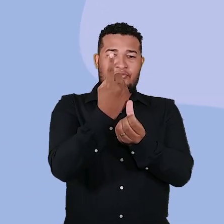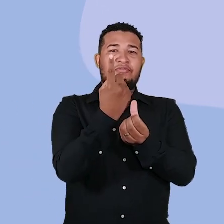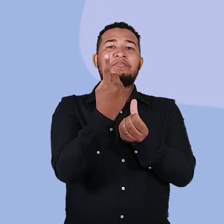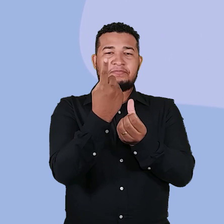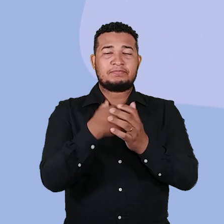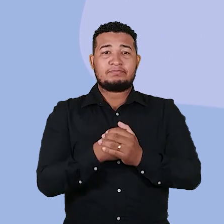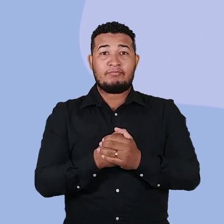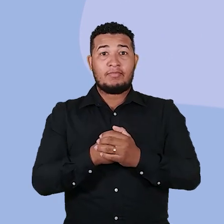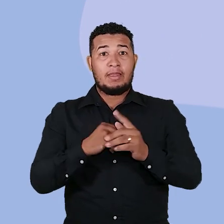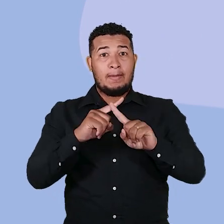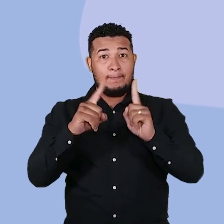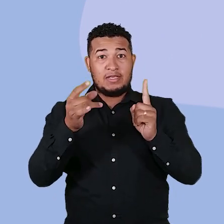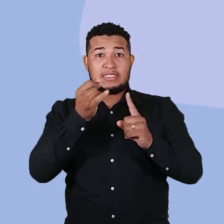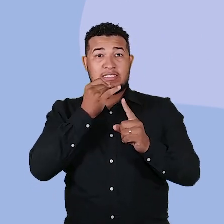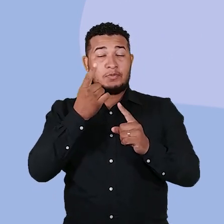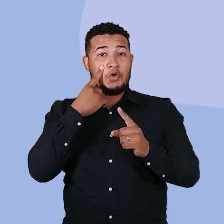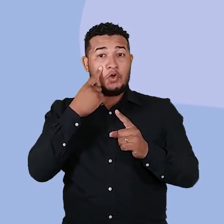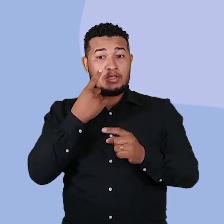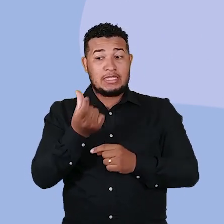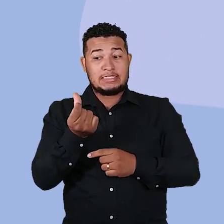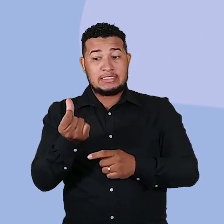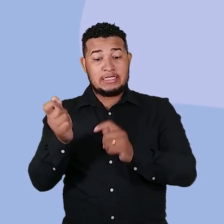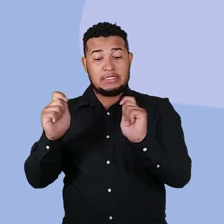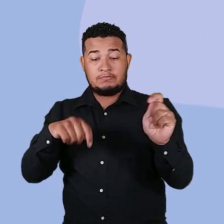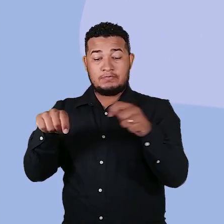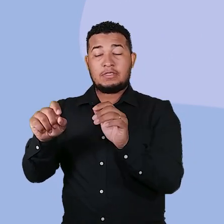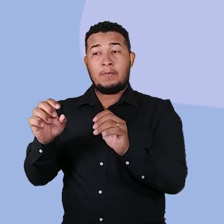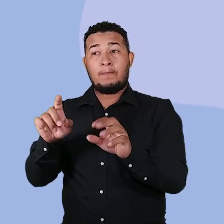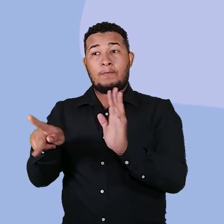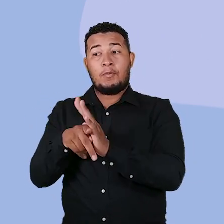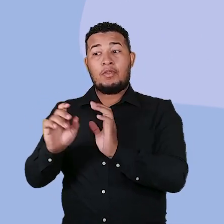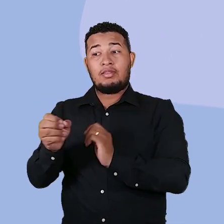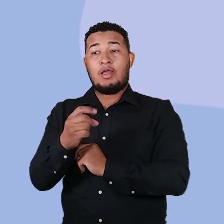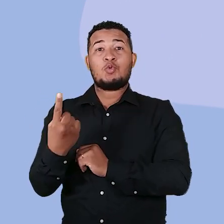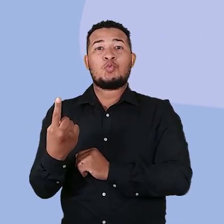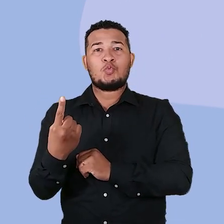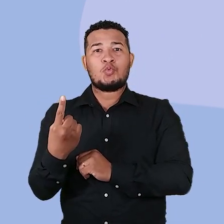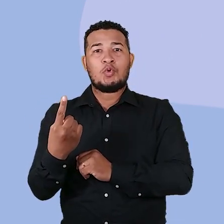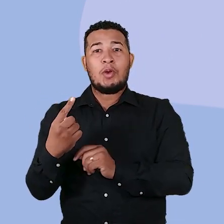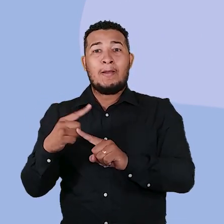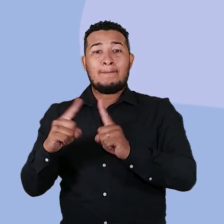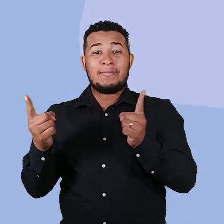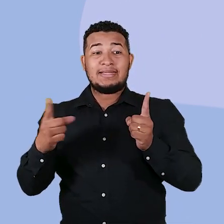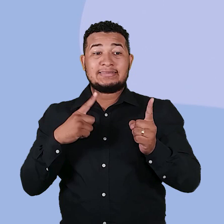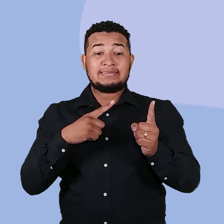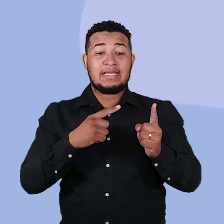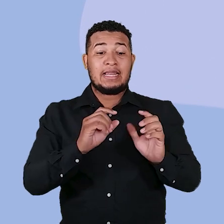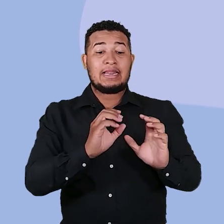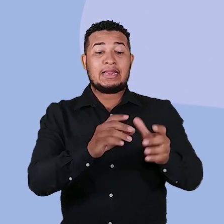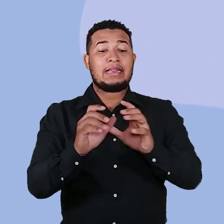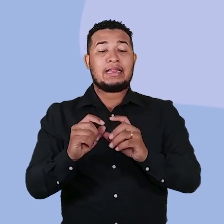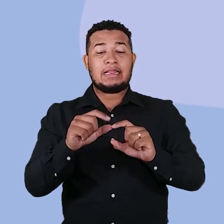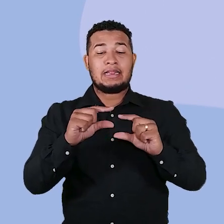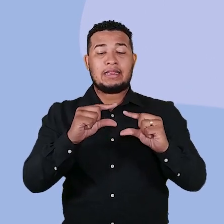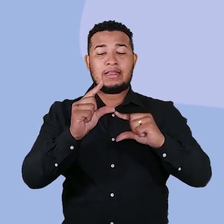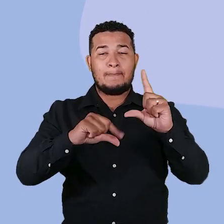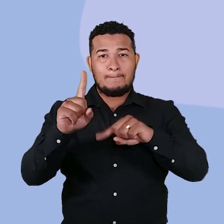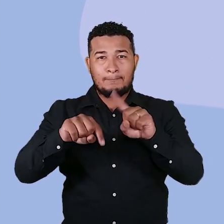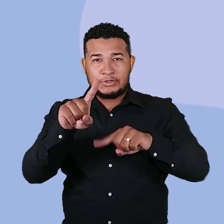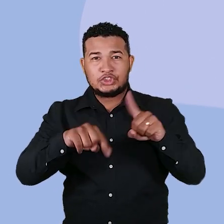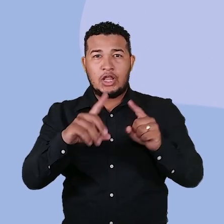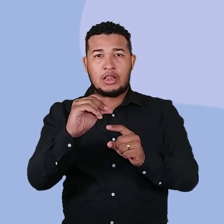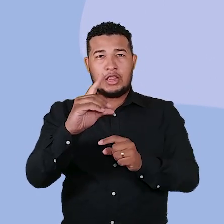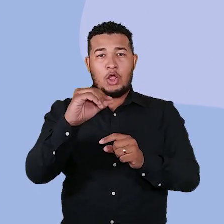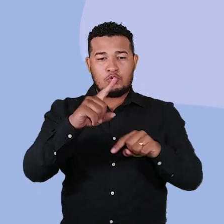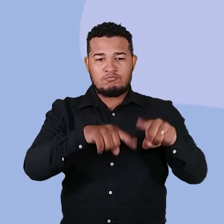dois lados nós temos 6 opções para um dado como são dois lados você coloca o dois ali no expoente ó